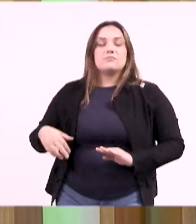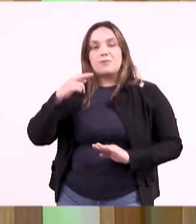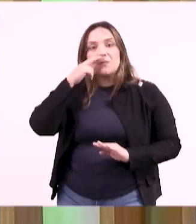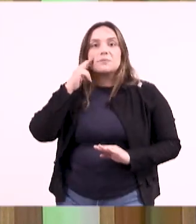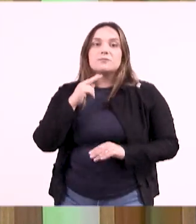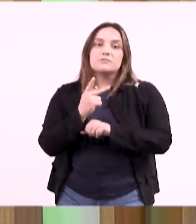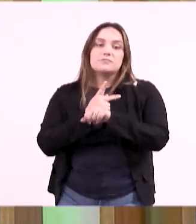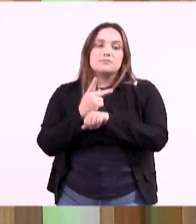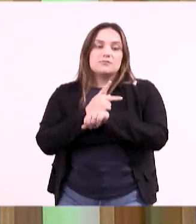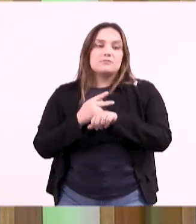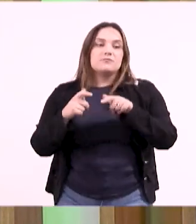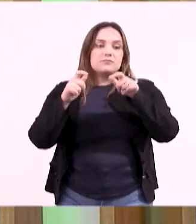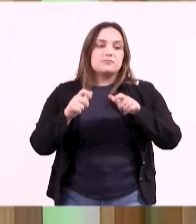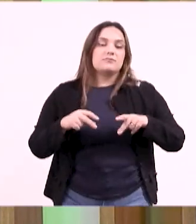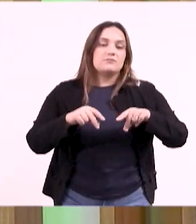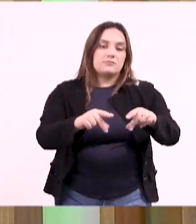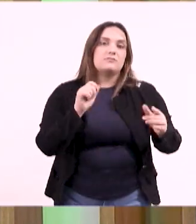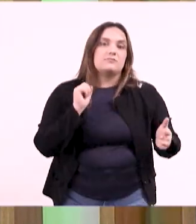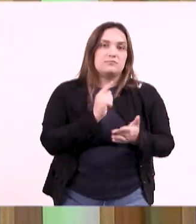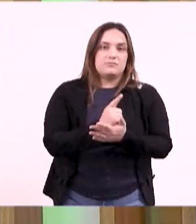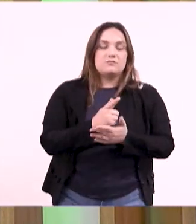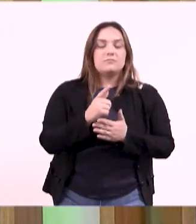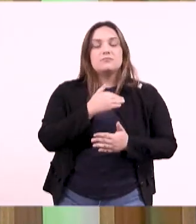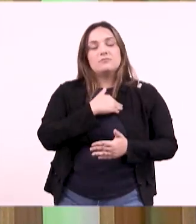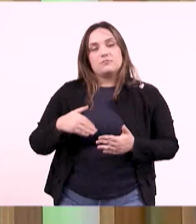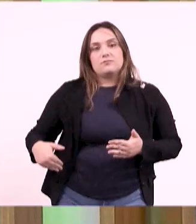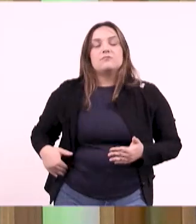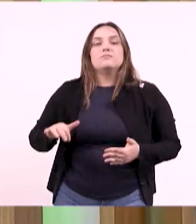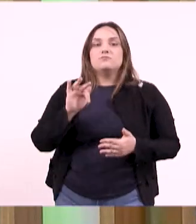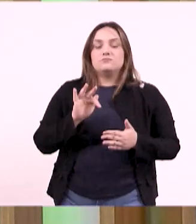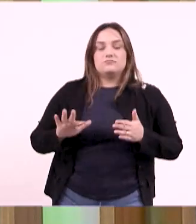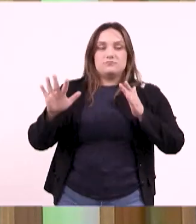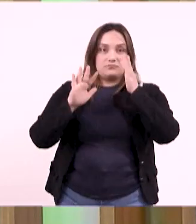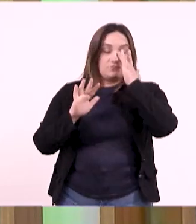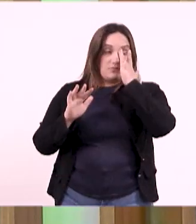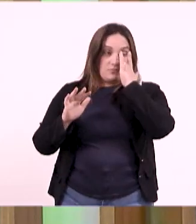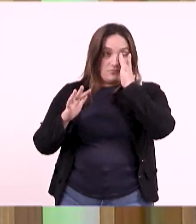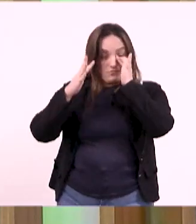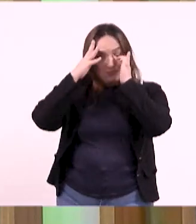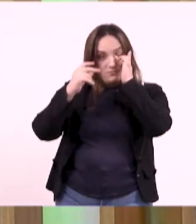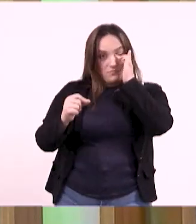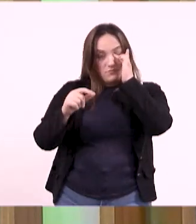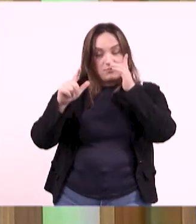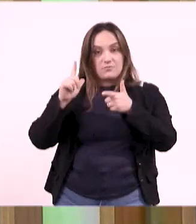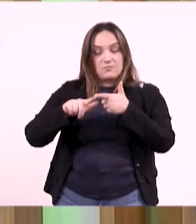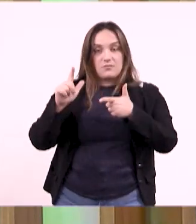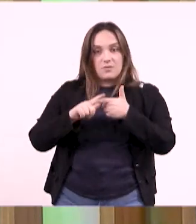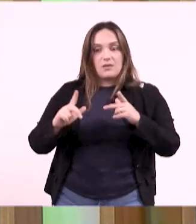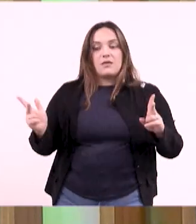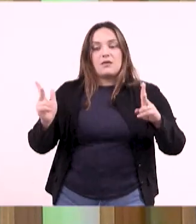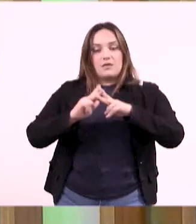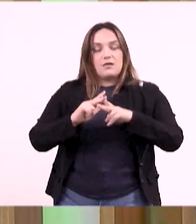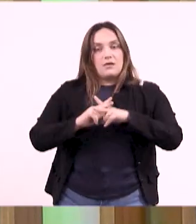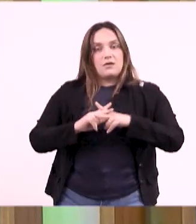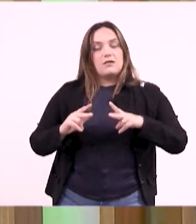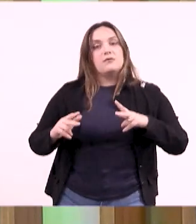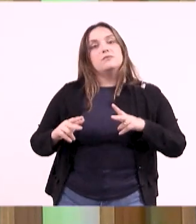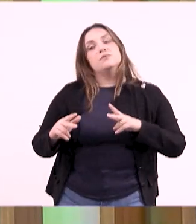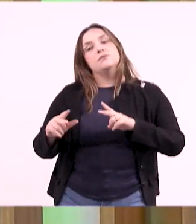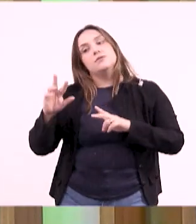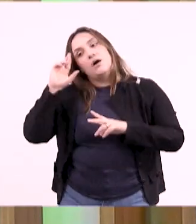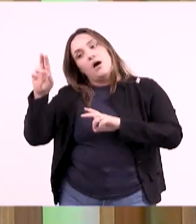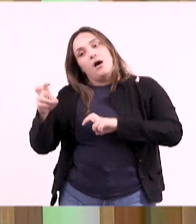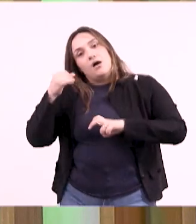uma propriedade rural e que o governo federal, que pudesse solucionar eventuais conflitos agrários, que o governo federal trabalharia para poder